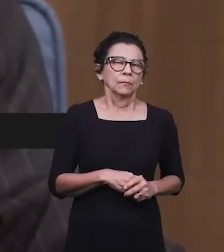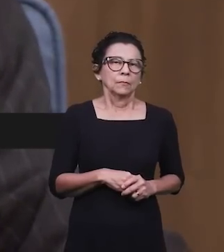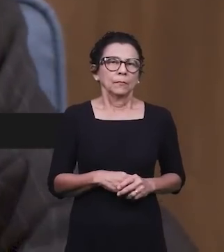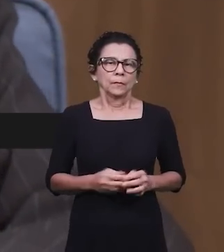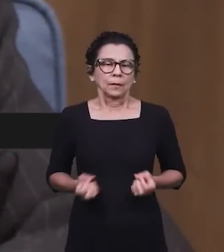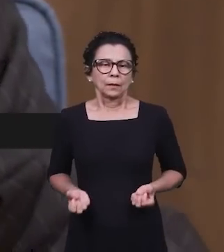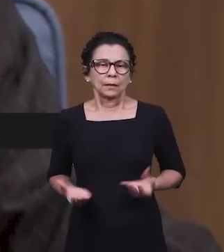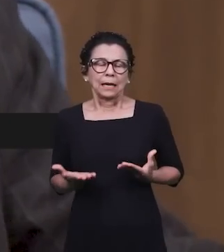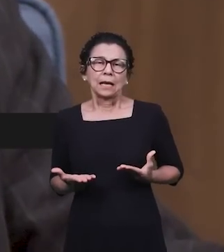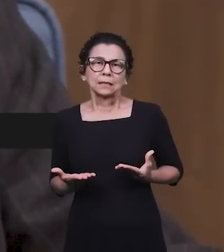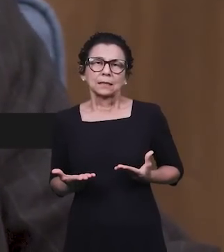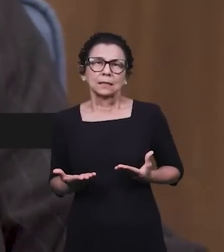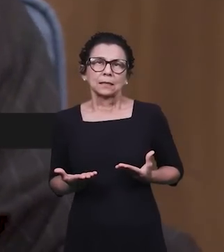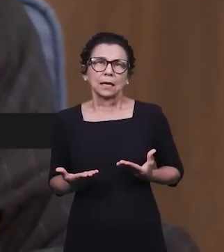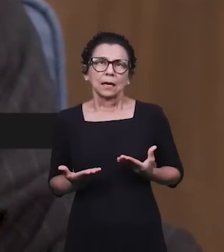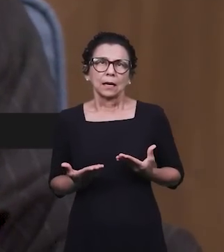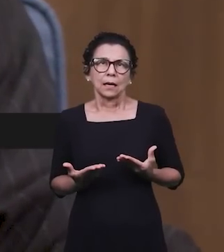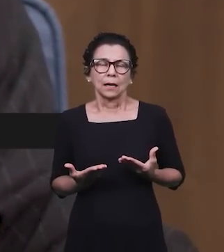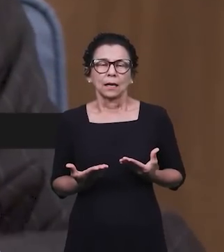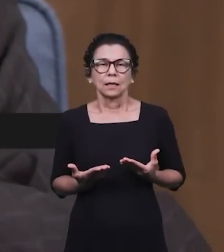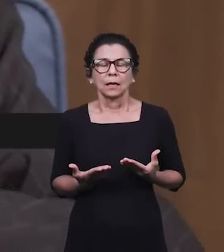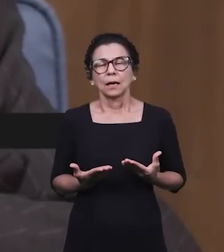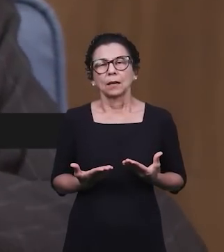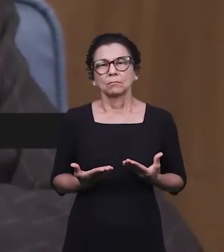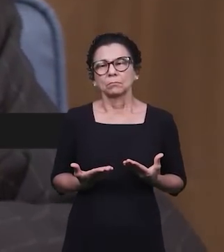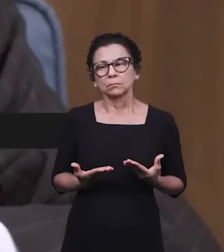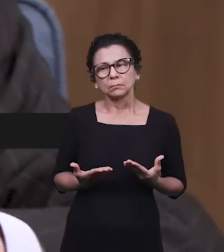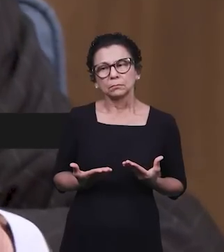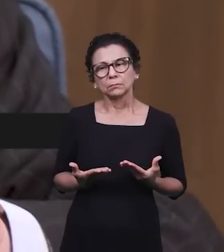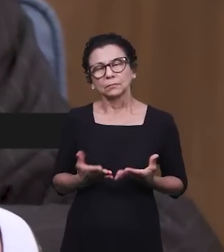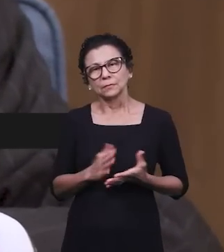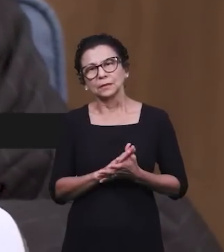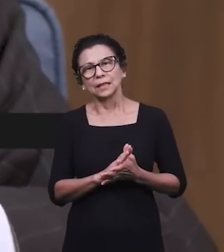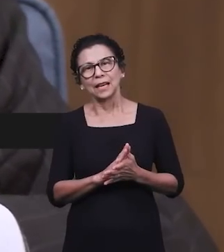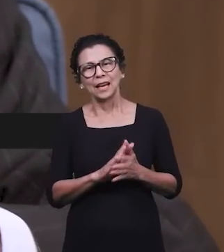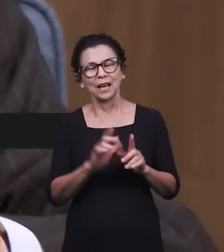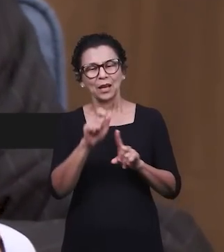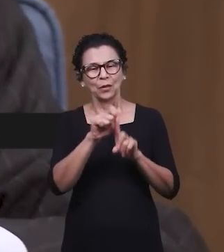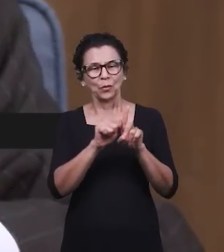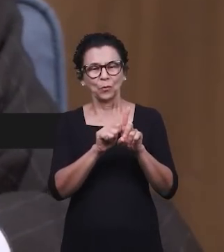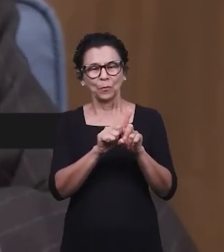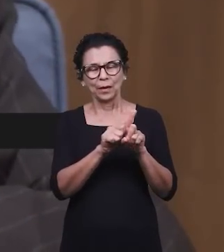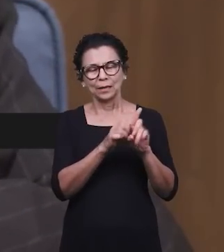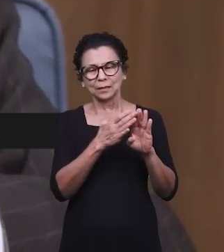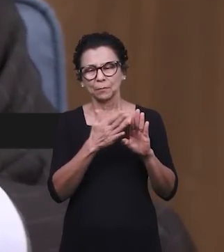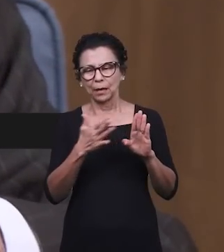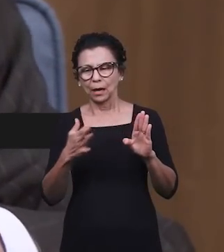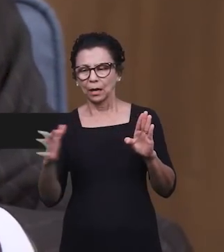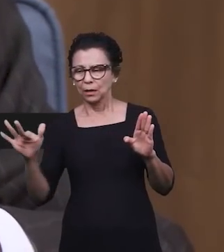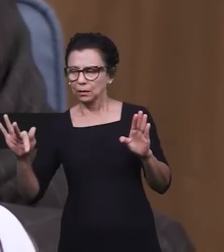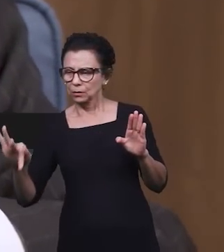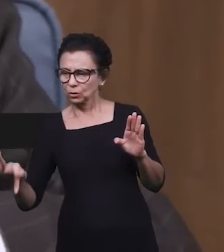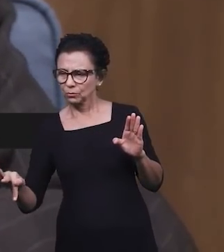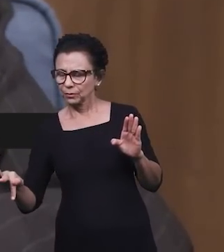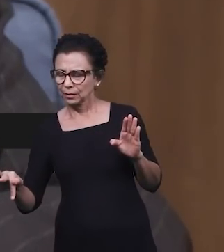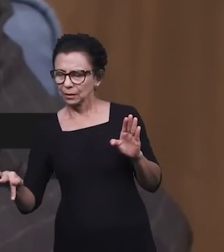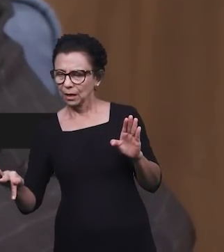gastar e o que sobrar no final eu invisto. E geralmente não sobra. Geralmente sobra. Então tem que ser o contrário,